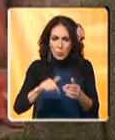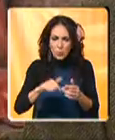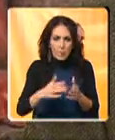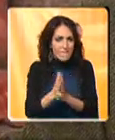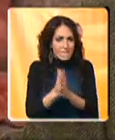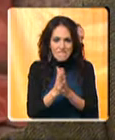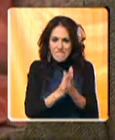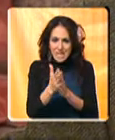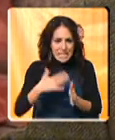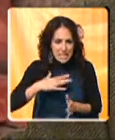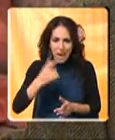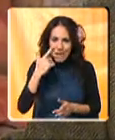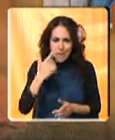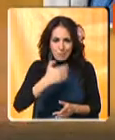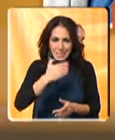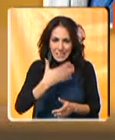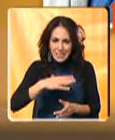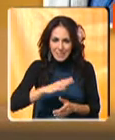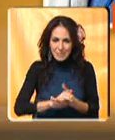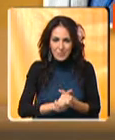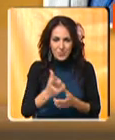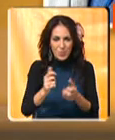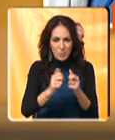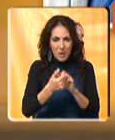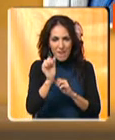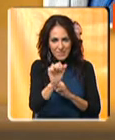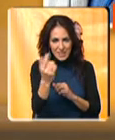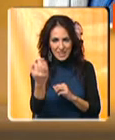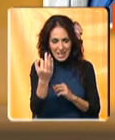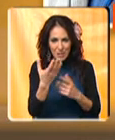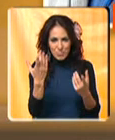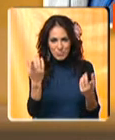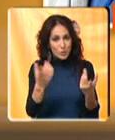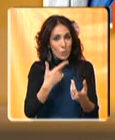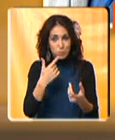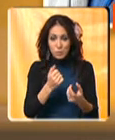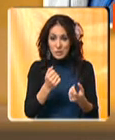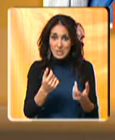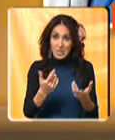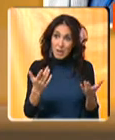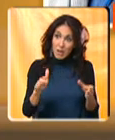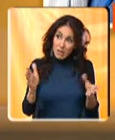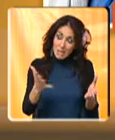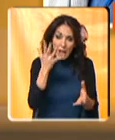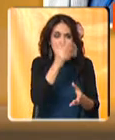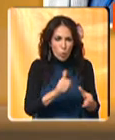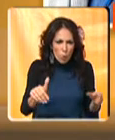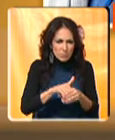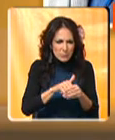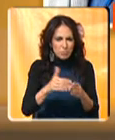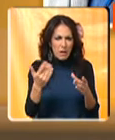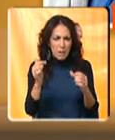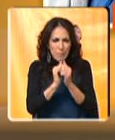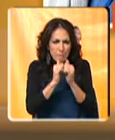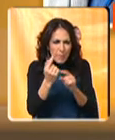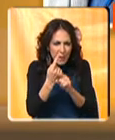estou mortinho para trincar uma maçã. Agora, certamente já pensou nisso. Um dos seus problemas era o facto de não poder mais ser figurante ou desempenhar